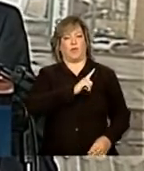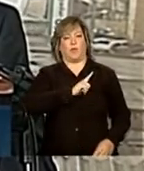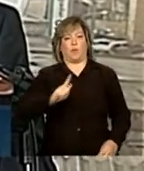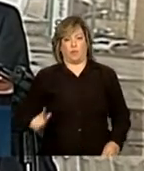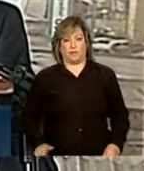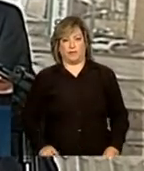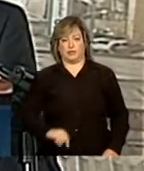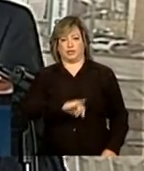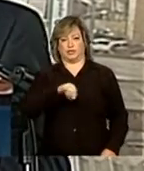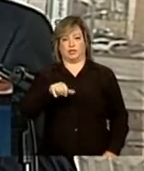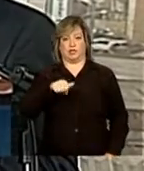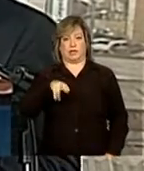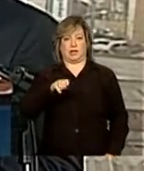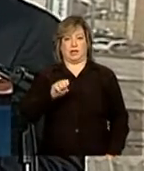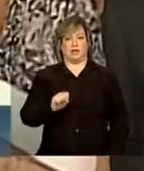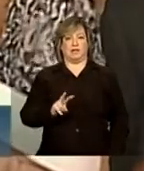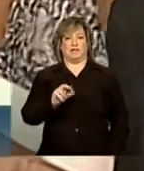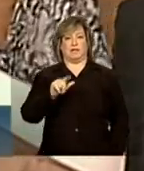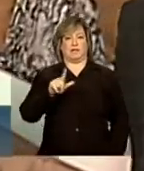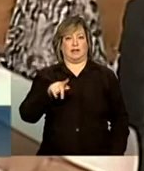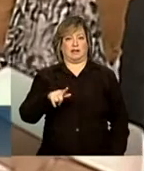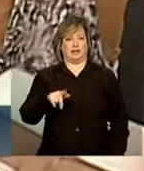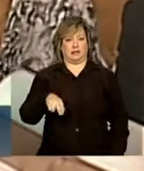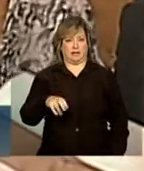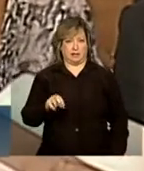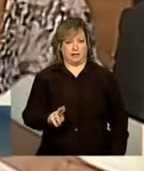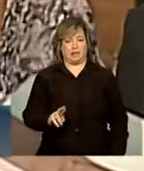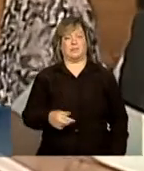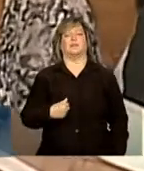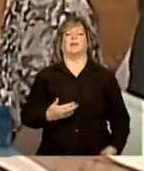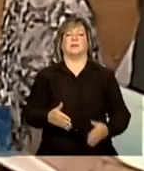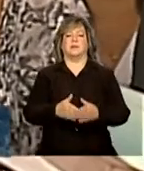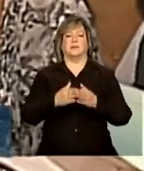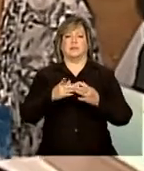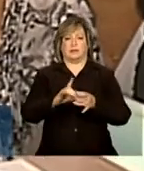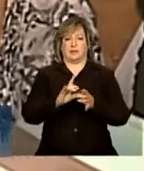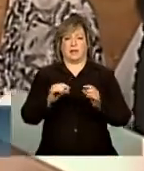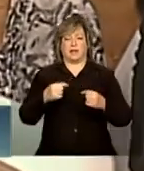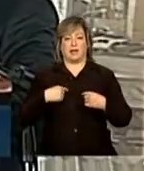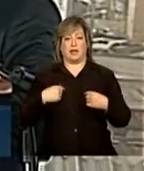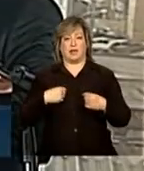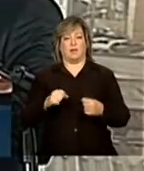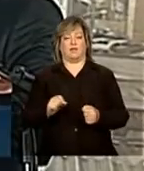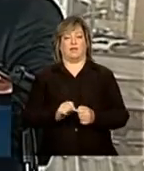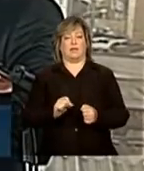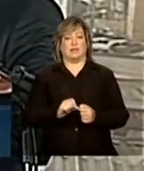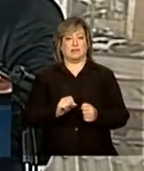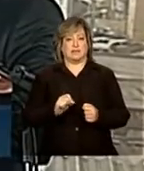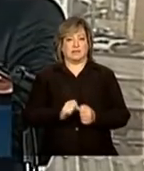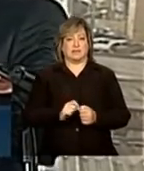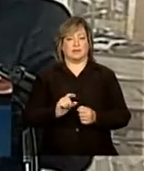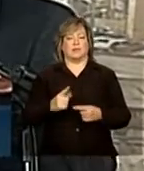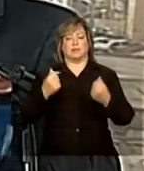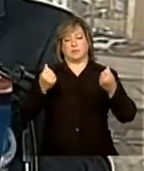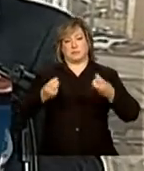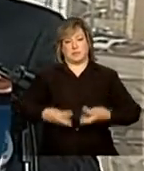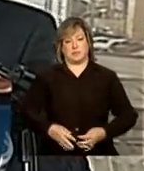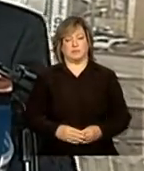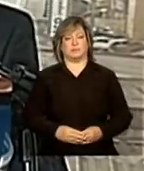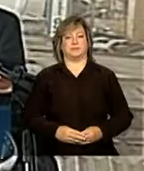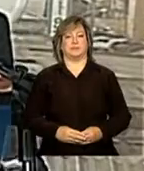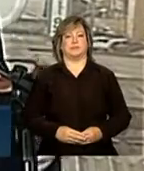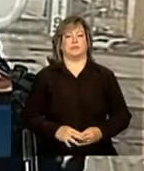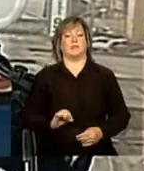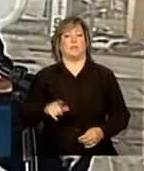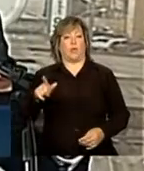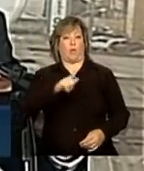Wagner, me permita aqui, governador, fazer uma inconfidência. O governador chega para mim de vez em